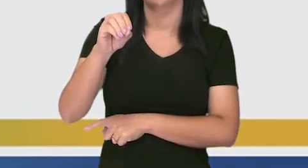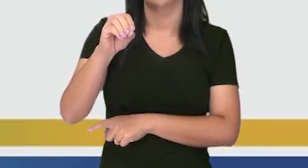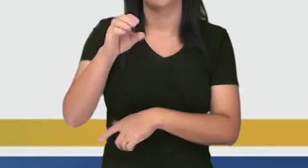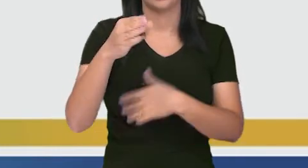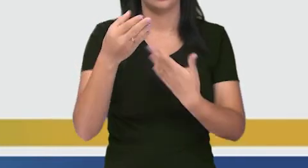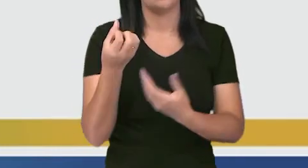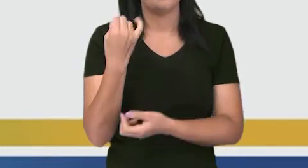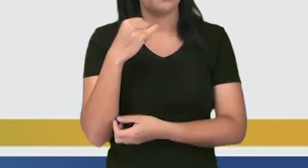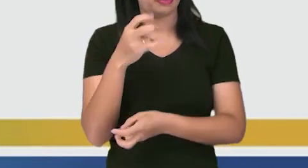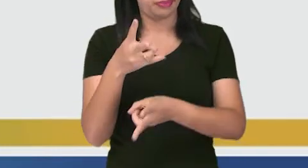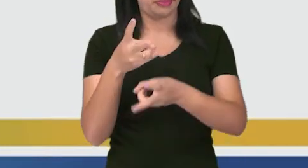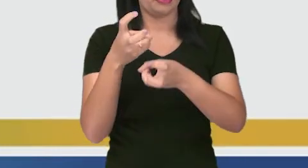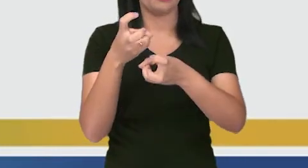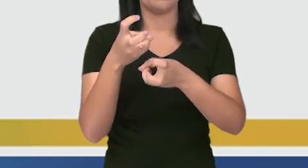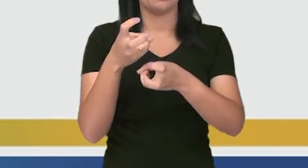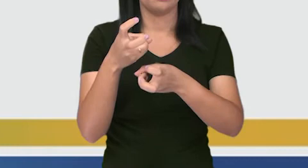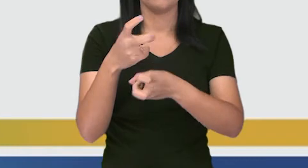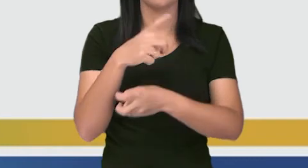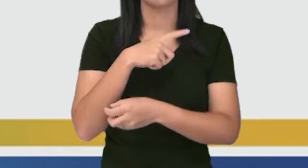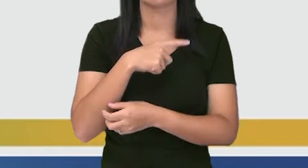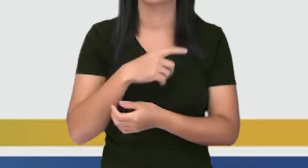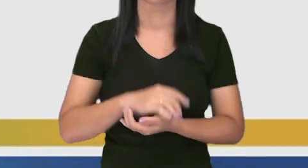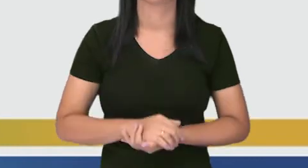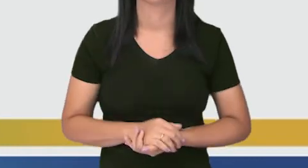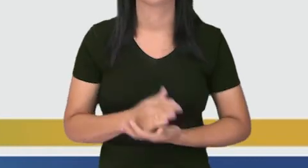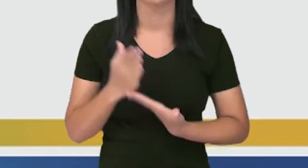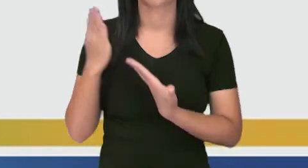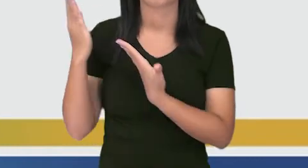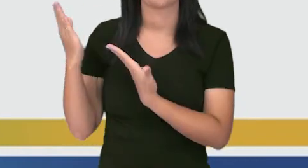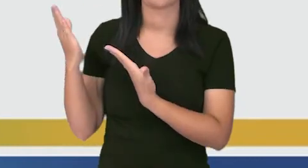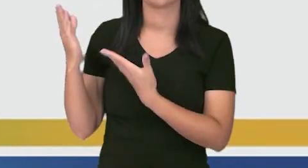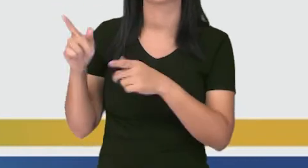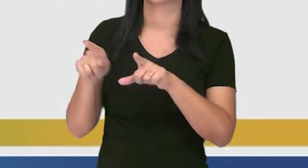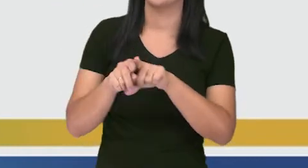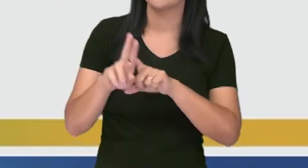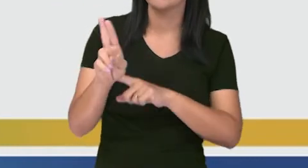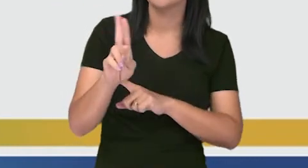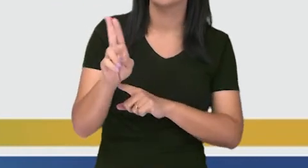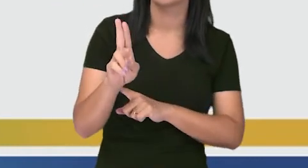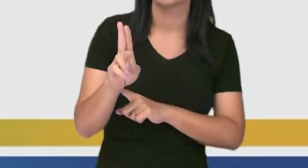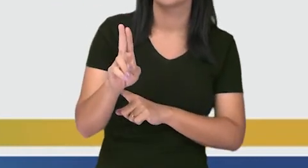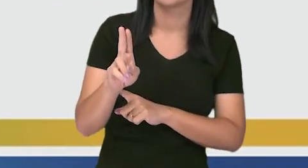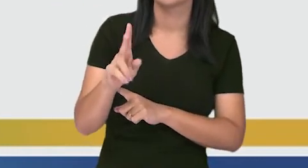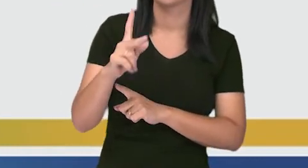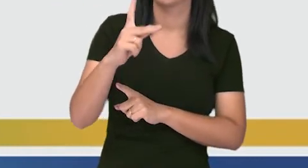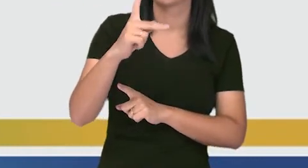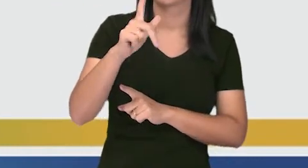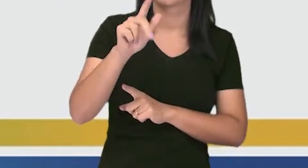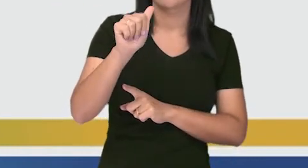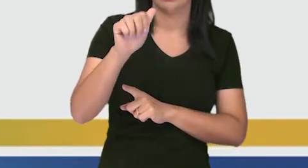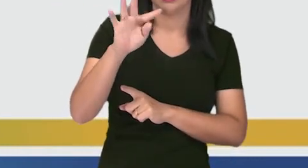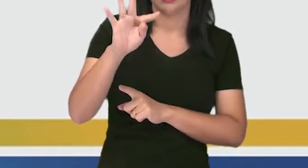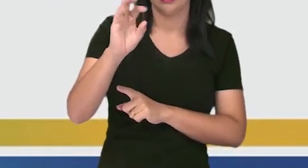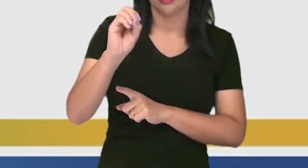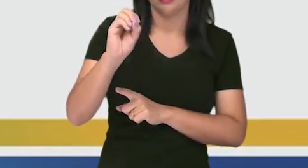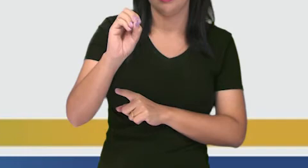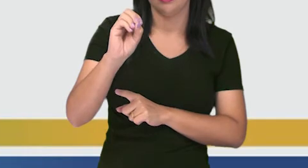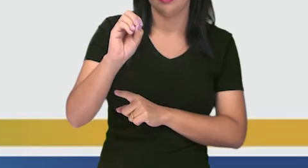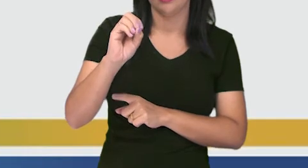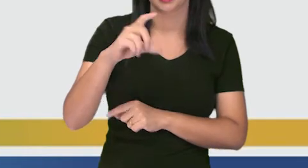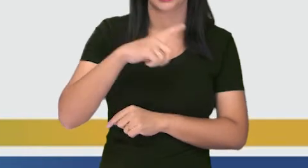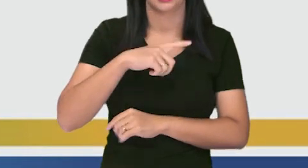e se vocês olharem bem nós vamos ver aí ó também chamado de platô por Este programa